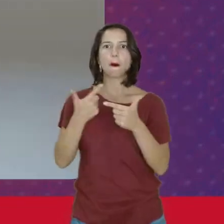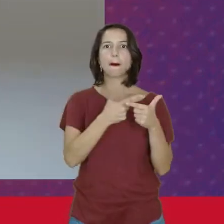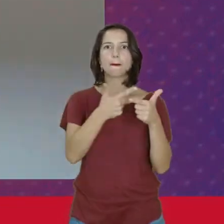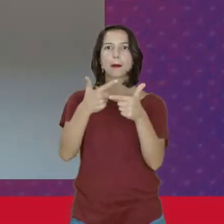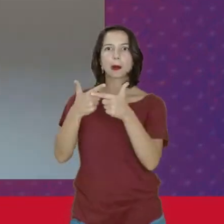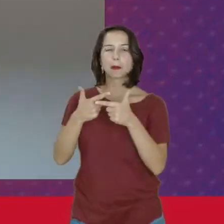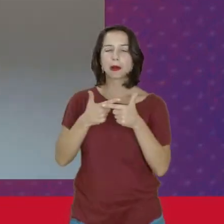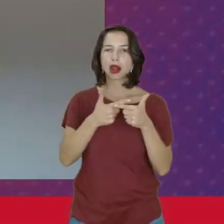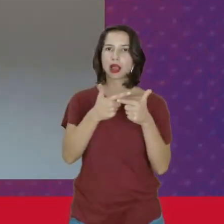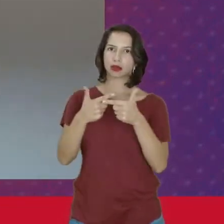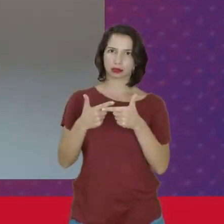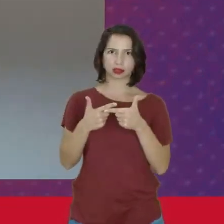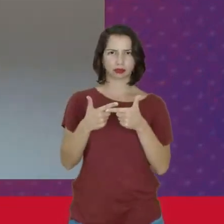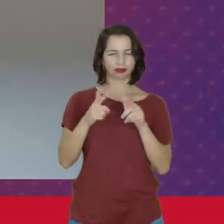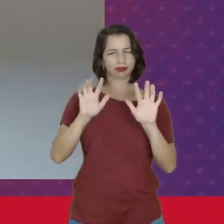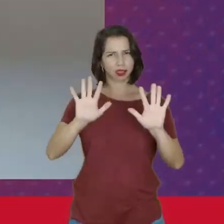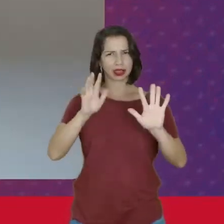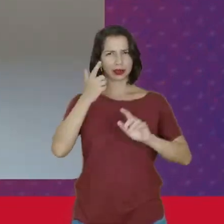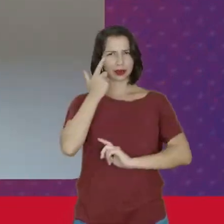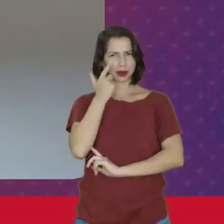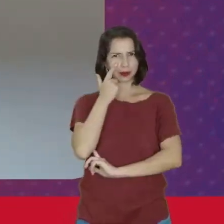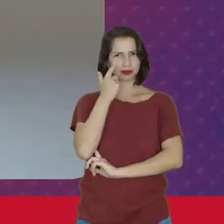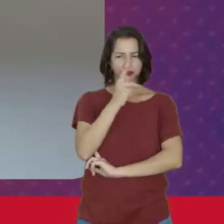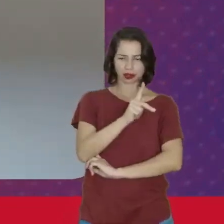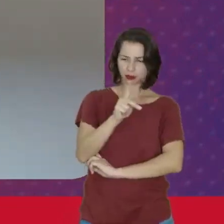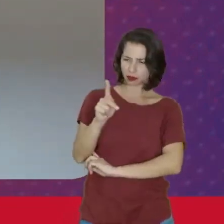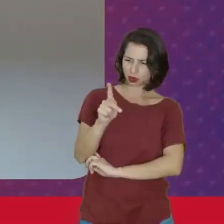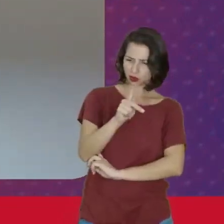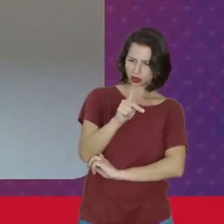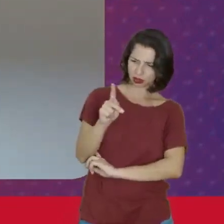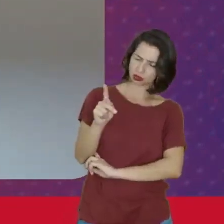Porque sem reconhecimento, sem salário digno,